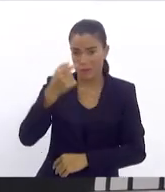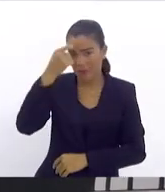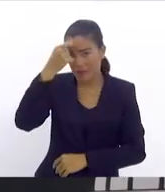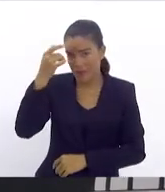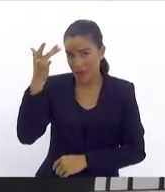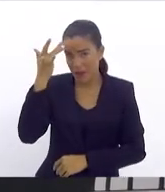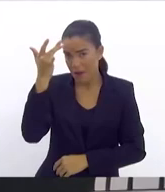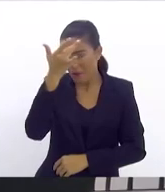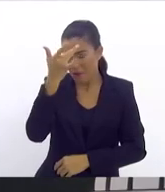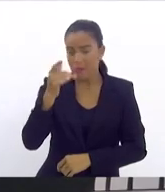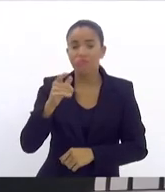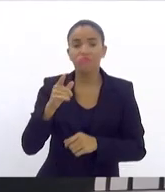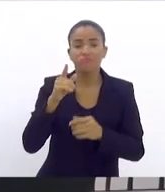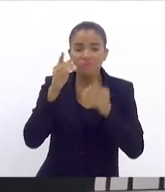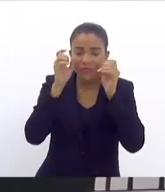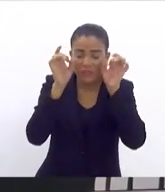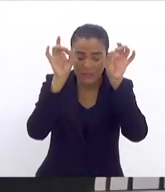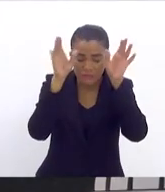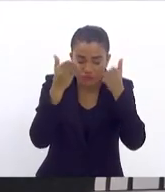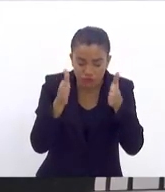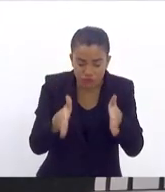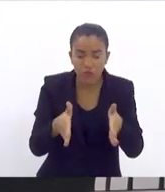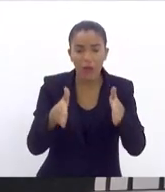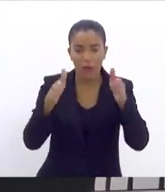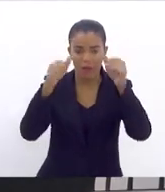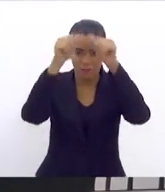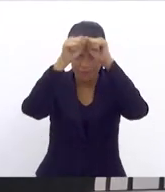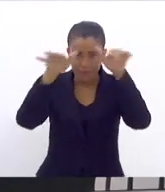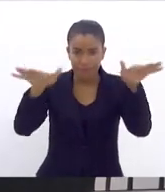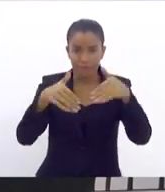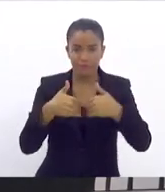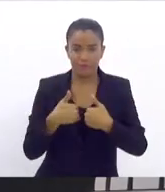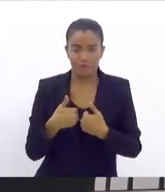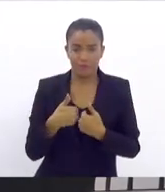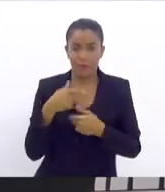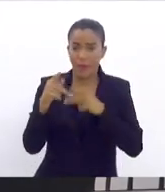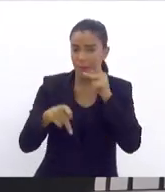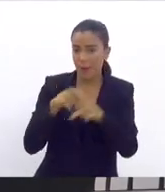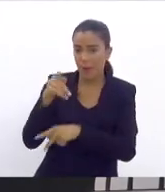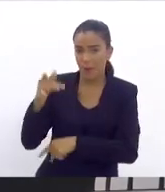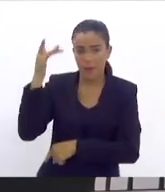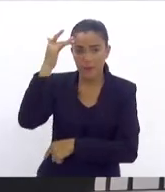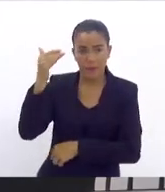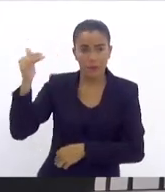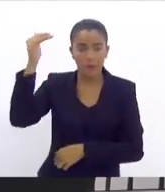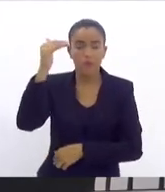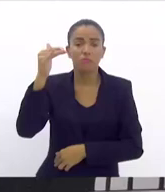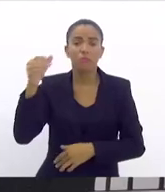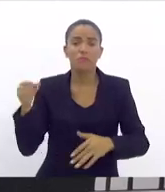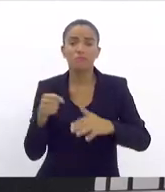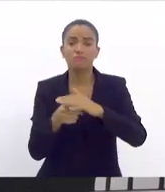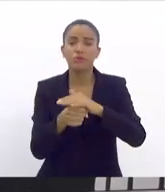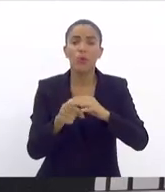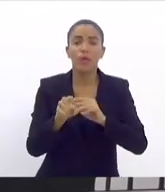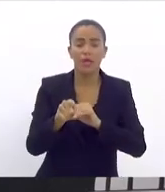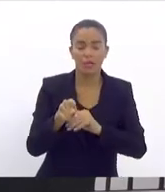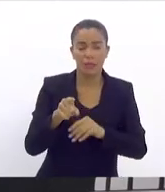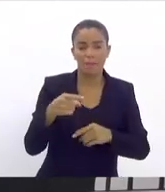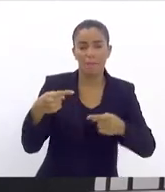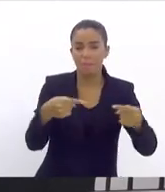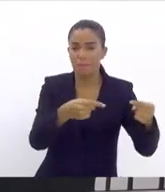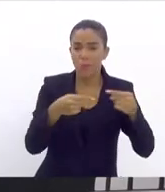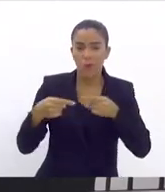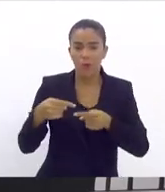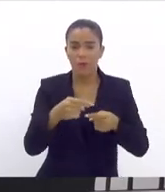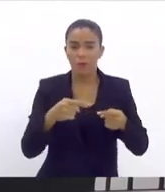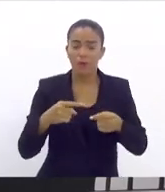em transtorno de espectro autista na população adulta, para inseri-la na política de cotas e dar o suporte e